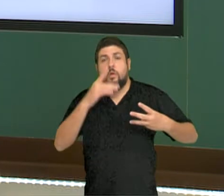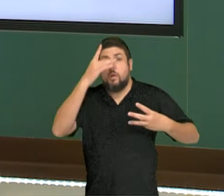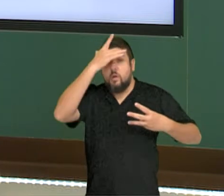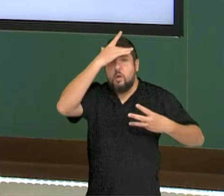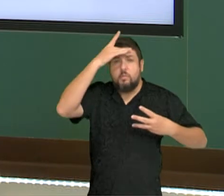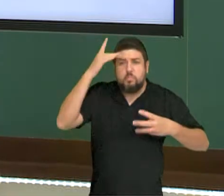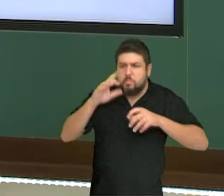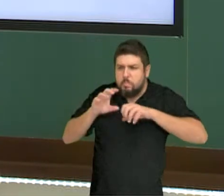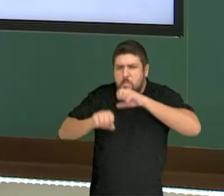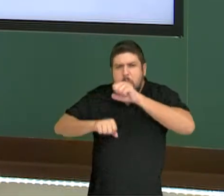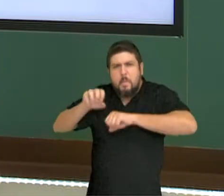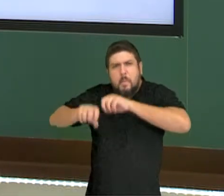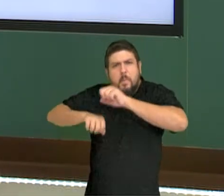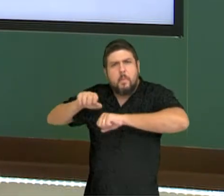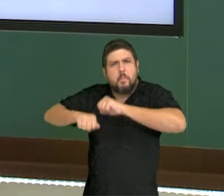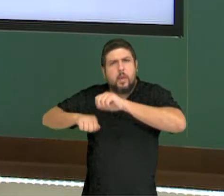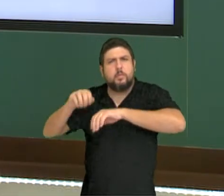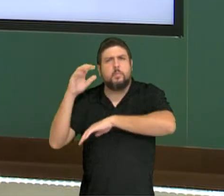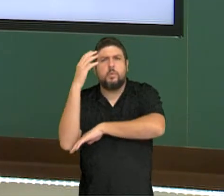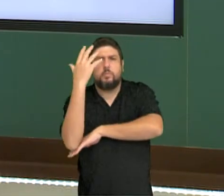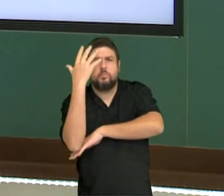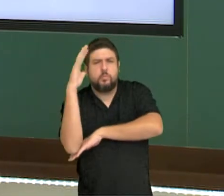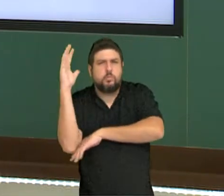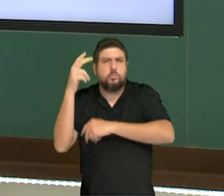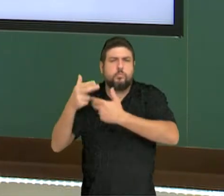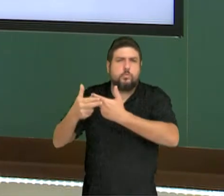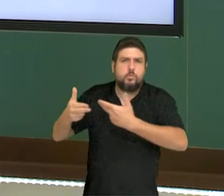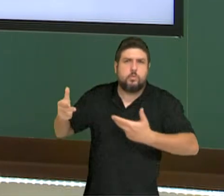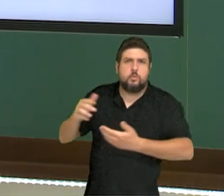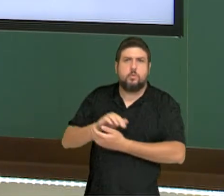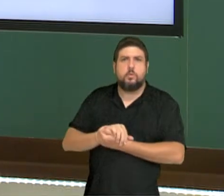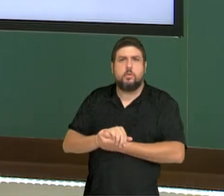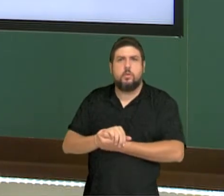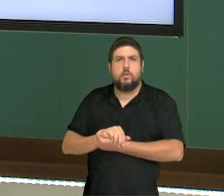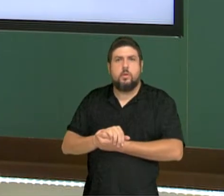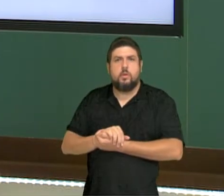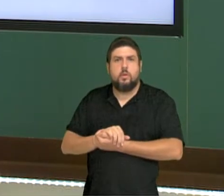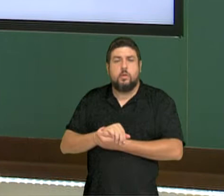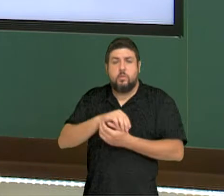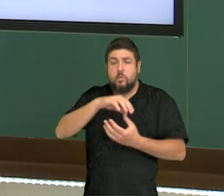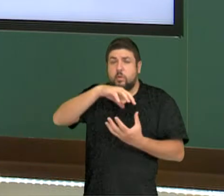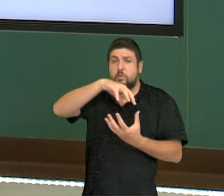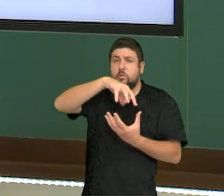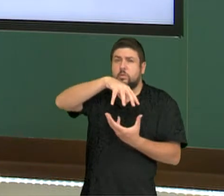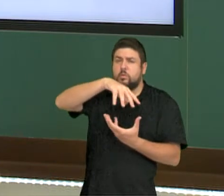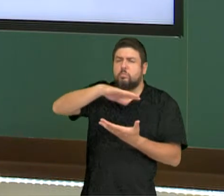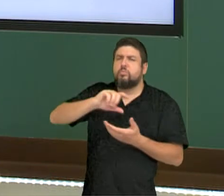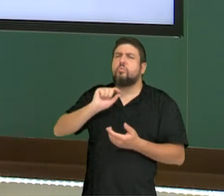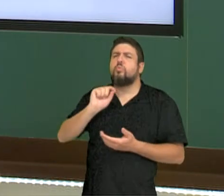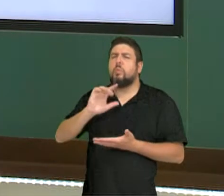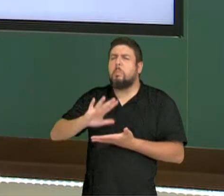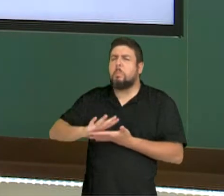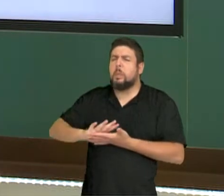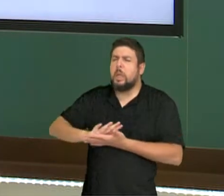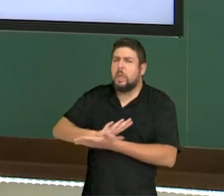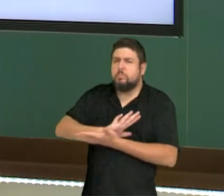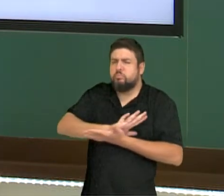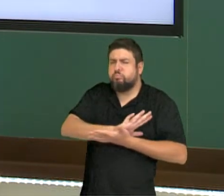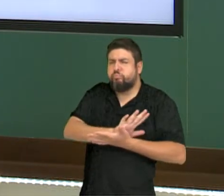utilizando os recursos e a terra ficando desgastada por causa disso então vamos olhar